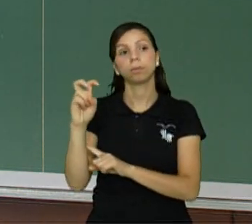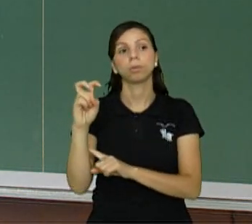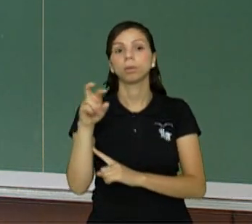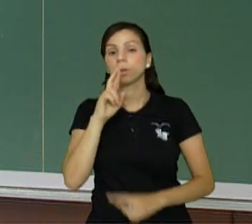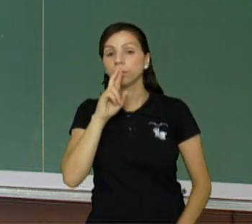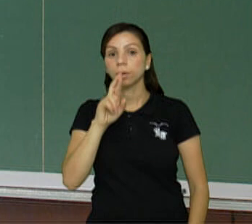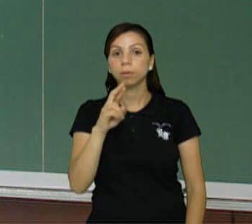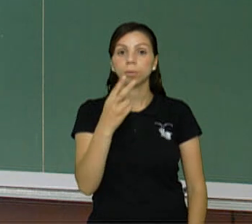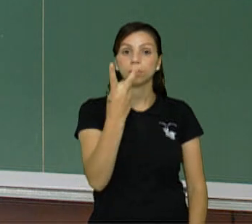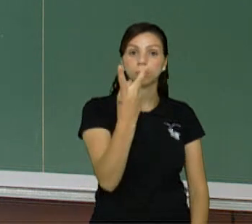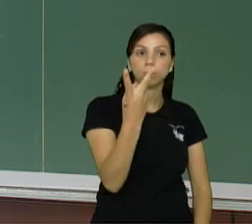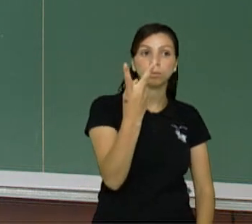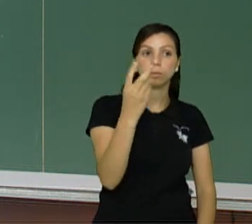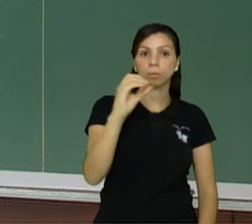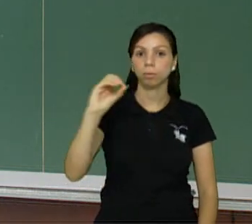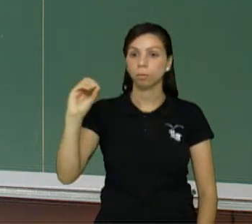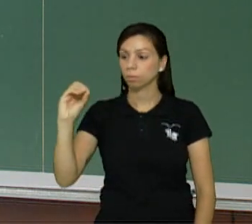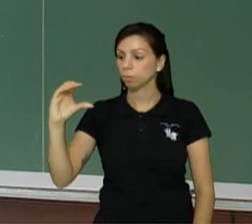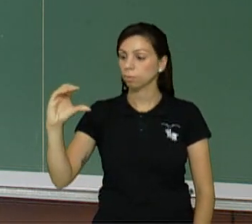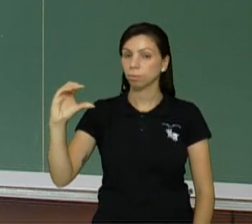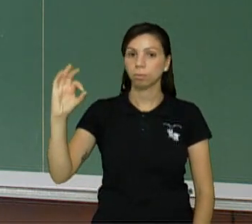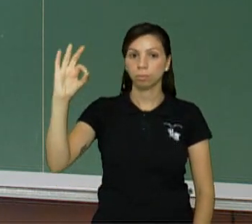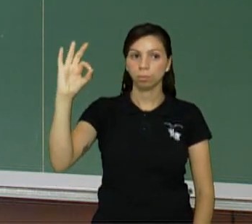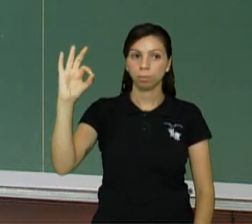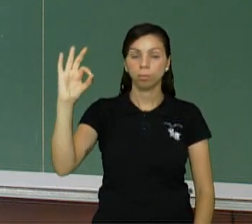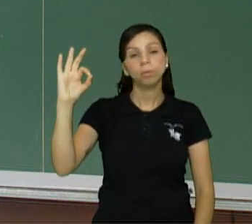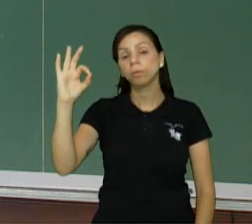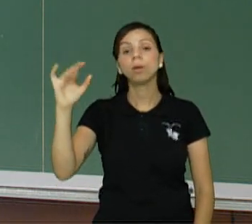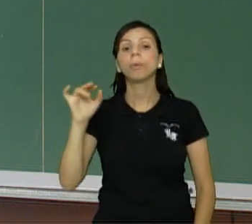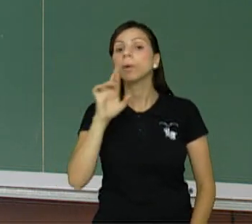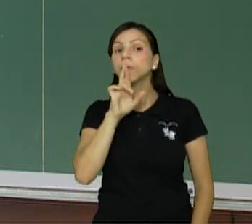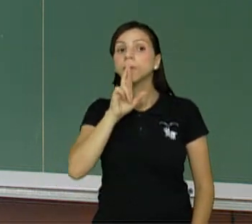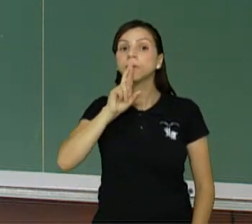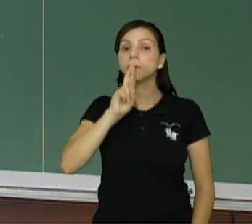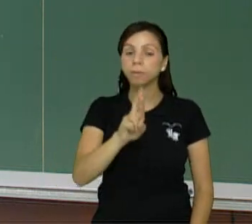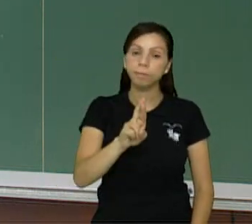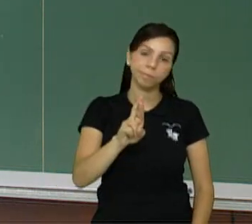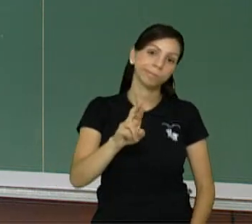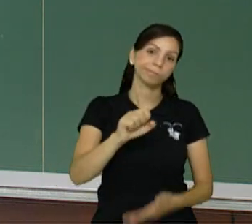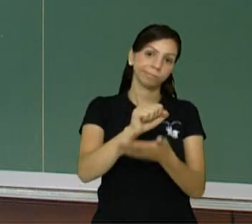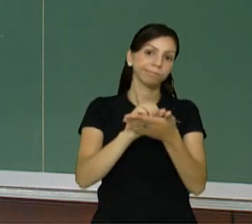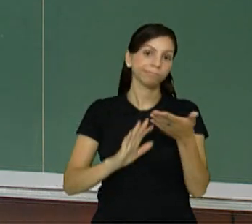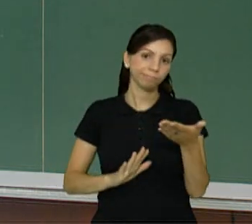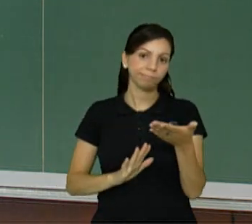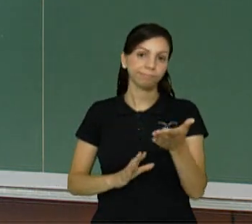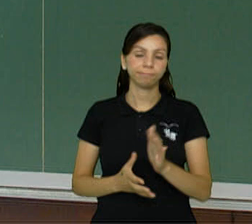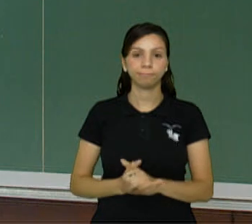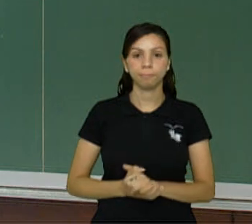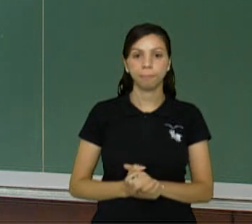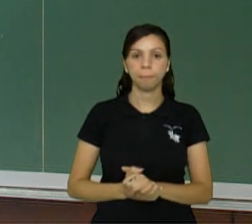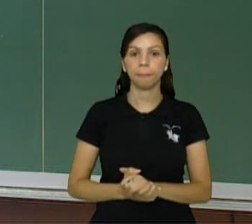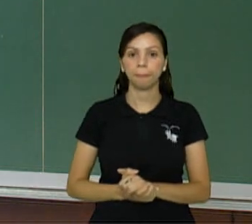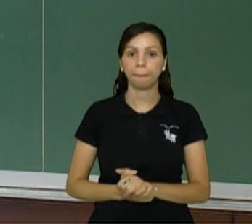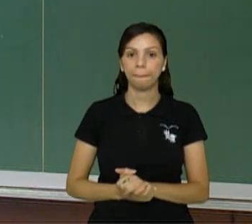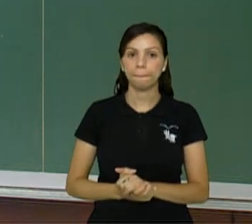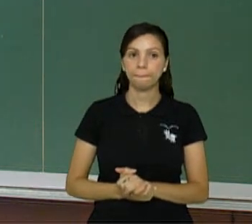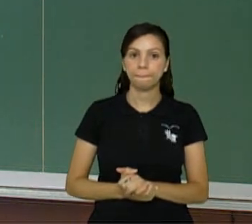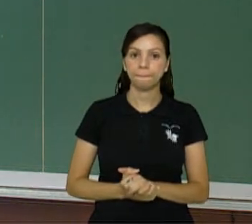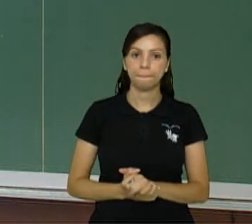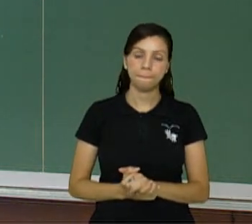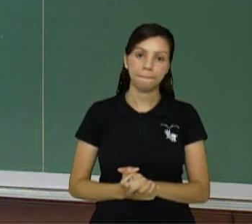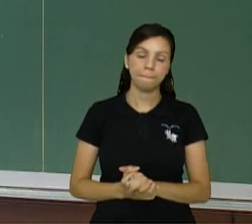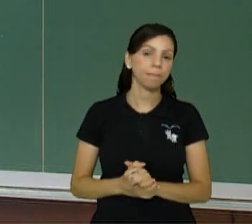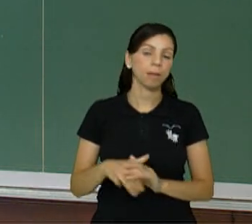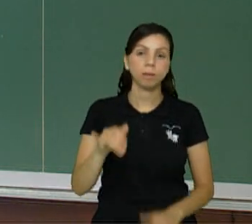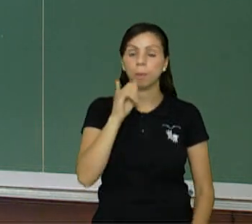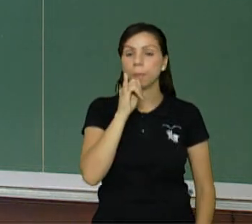200 graus Celsius. Pessoal, este é o resultado do nosso exercício. Então, assim,